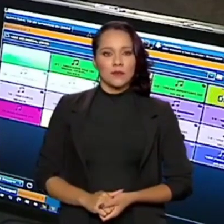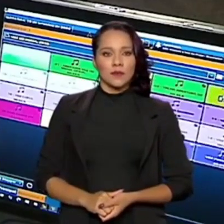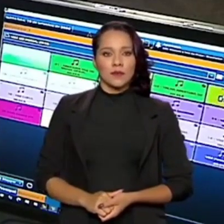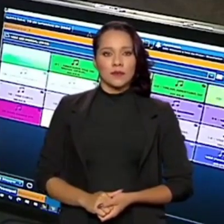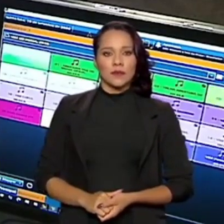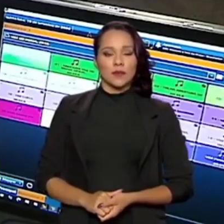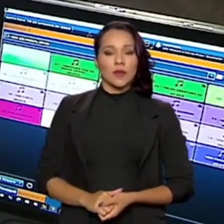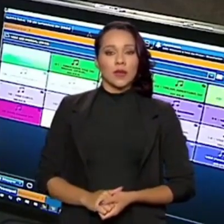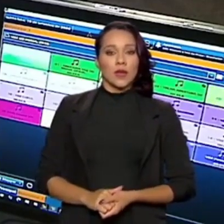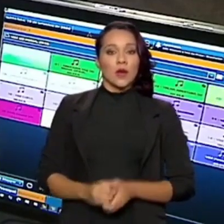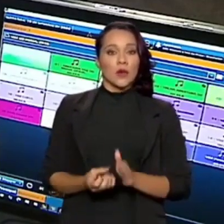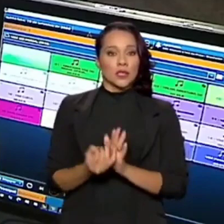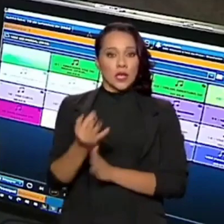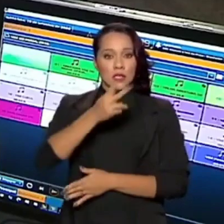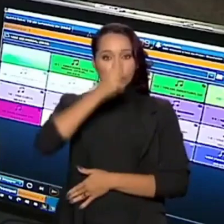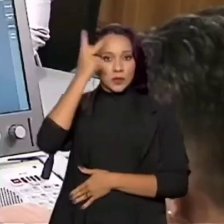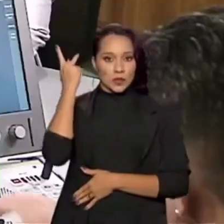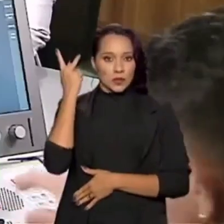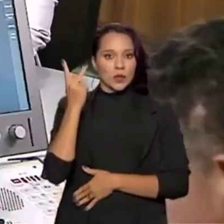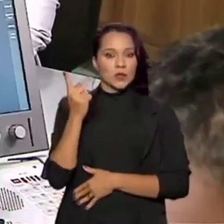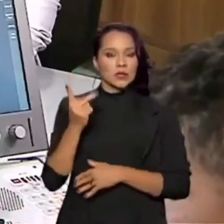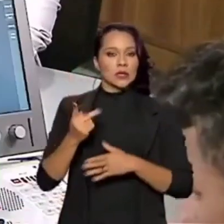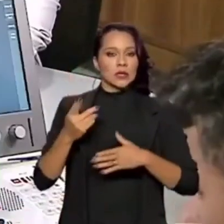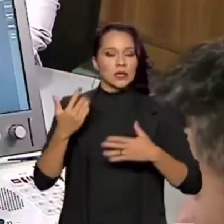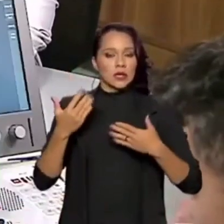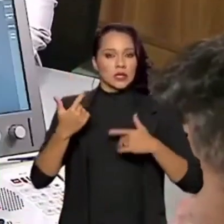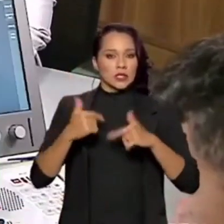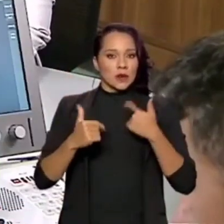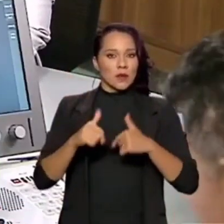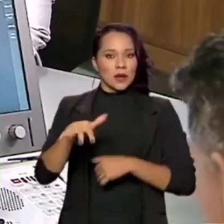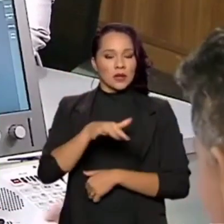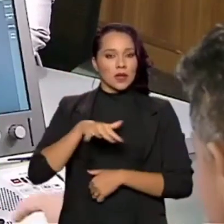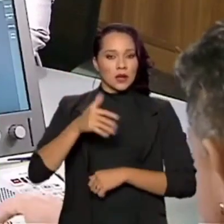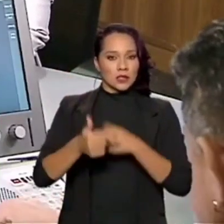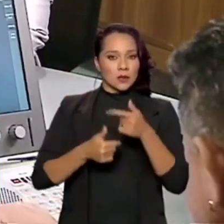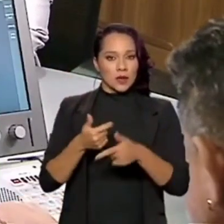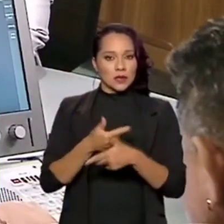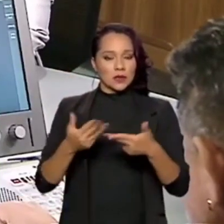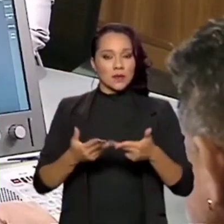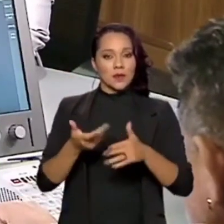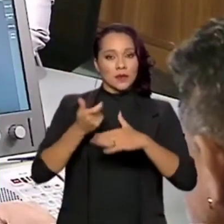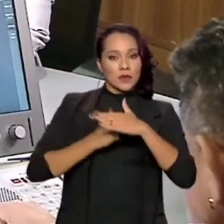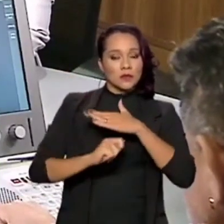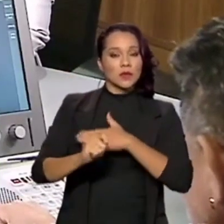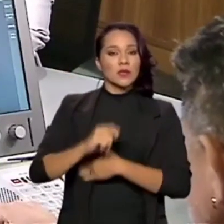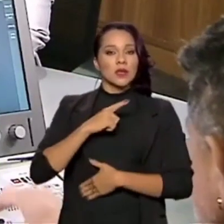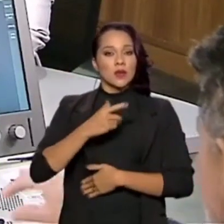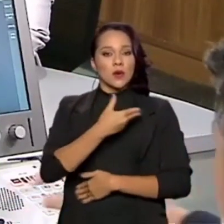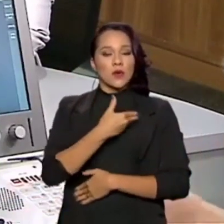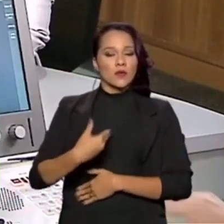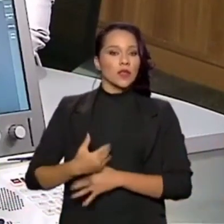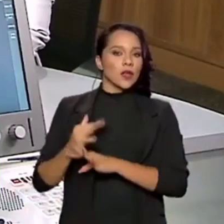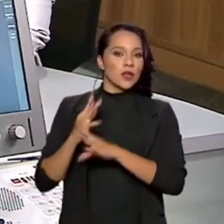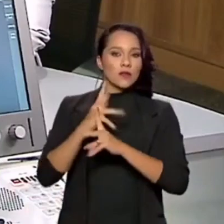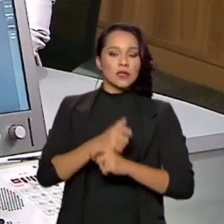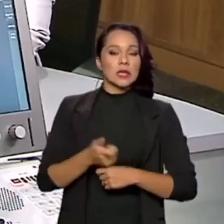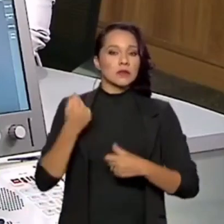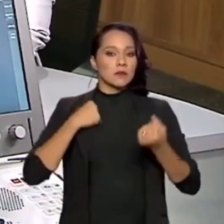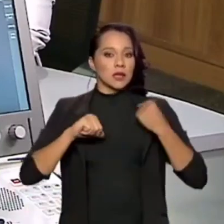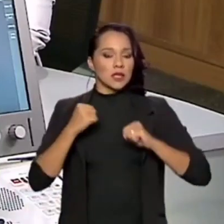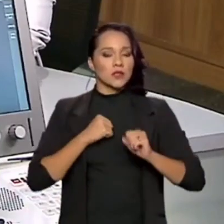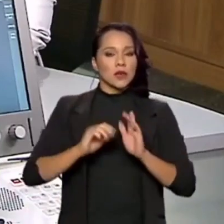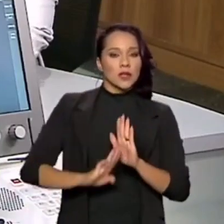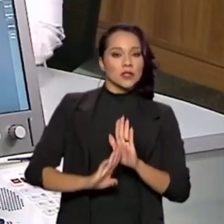O aumento no número de pessoas empregadas, principalmente no setor de serviços e investimentos, fizeram o governo revisar a estimativa